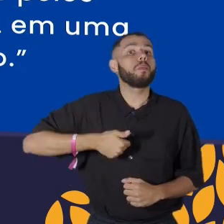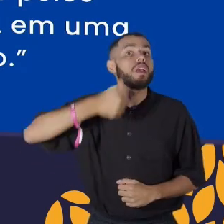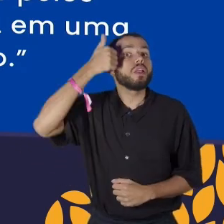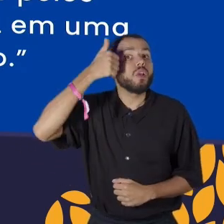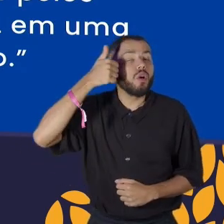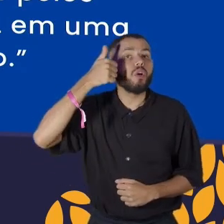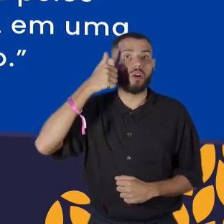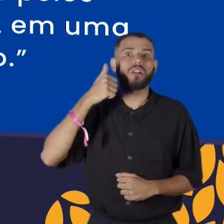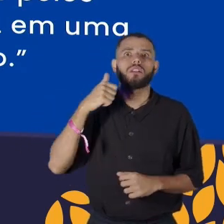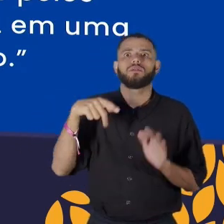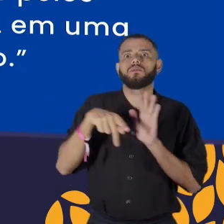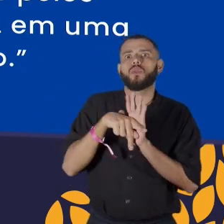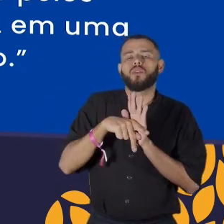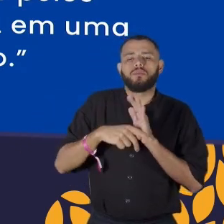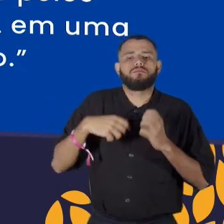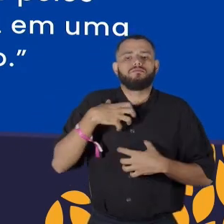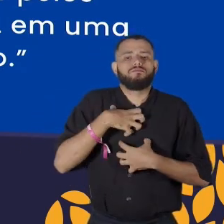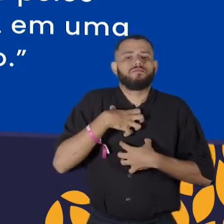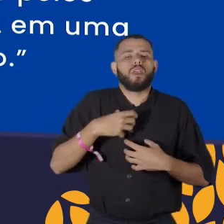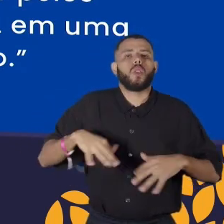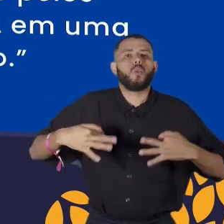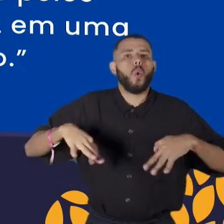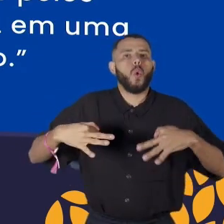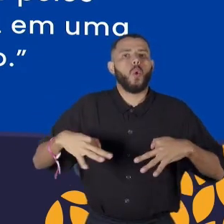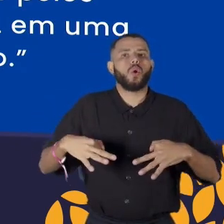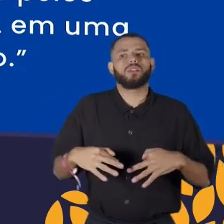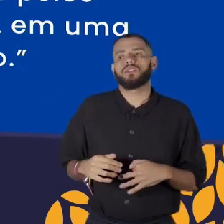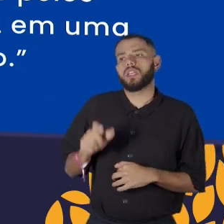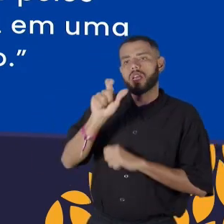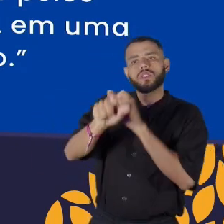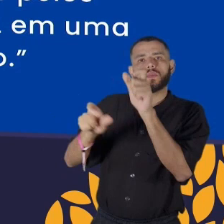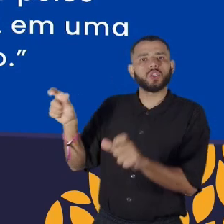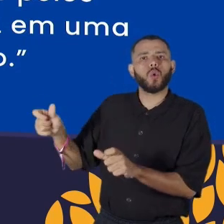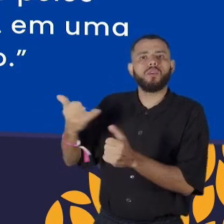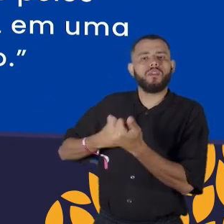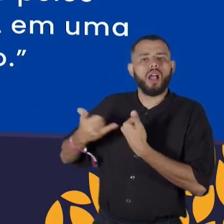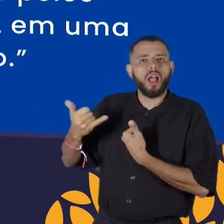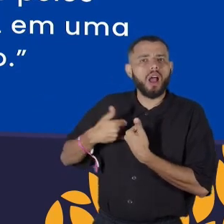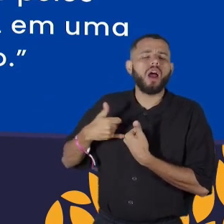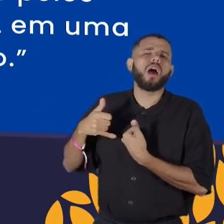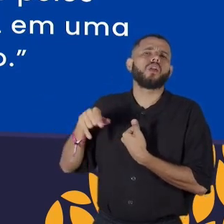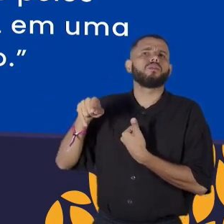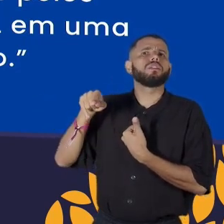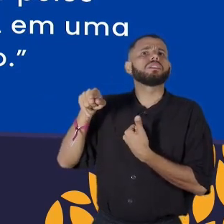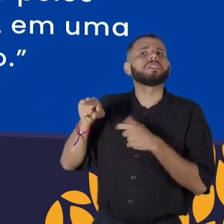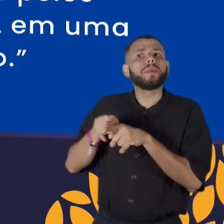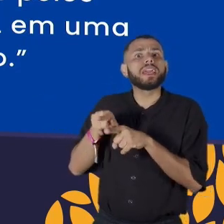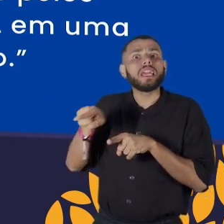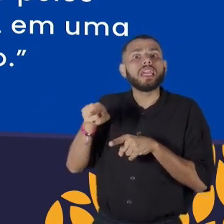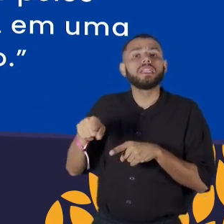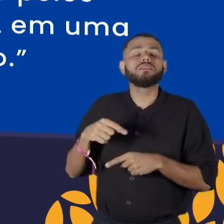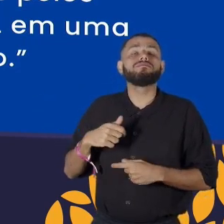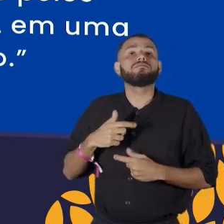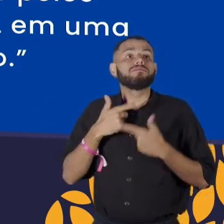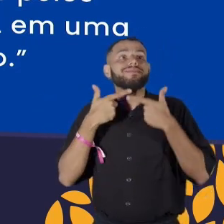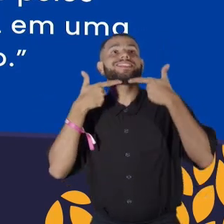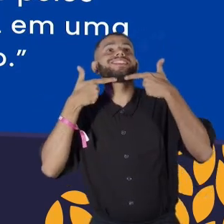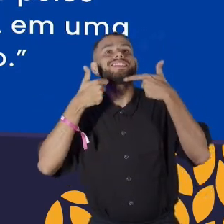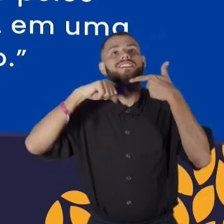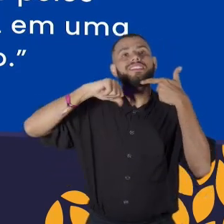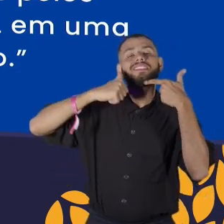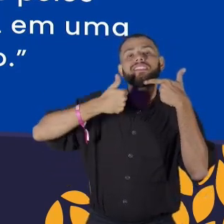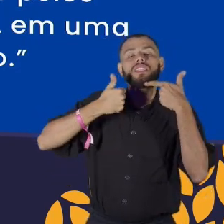nos scores de dor relatado pelos pacientes. Humor também, ansiedade, sono, e uma